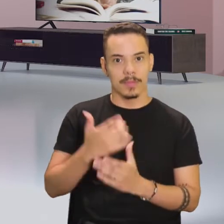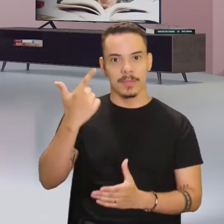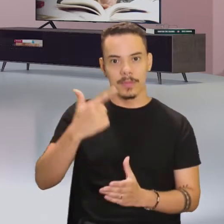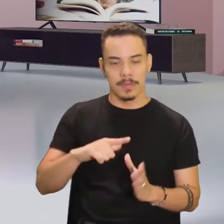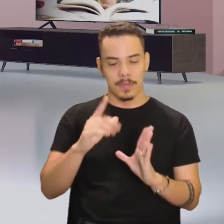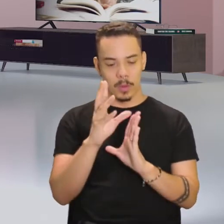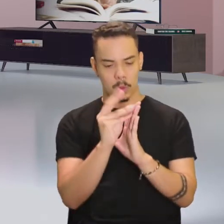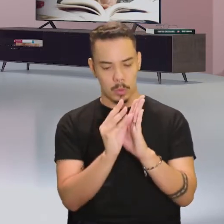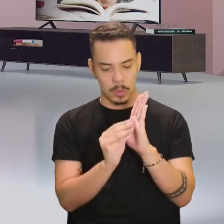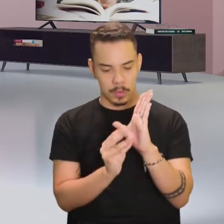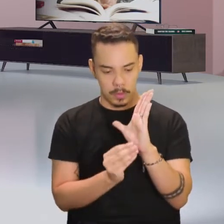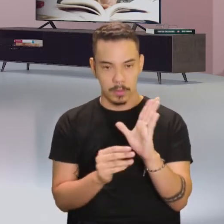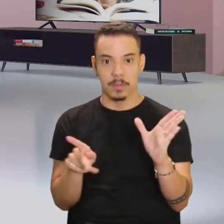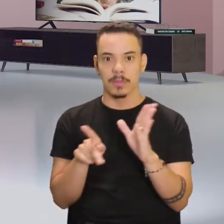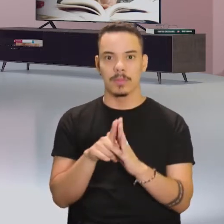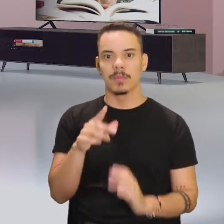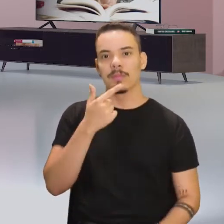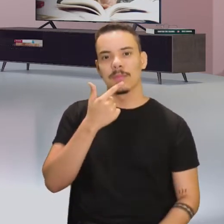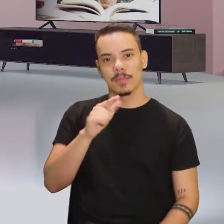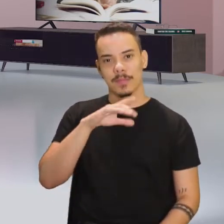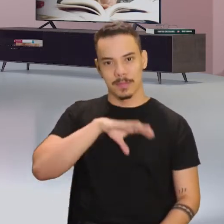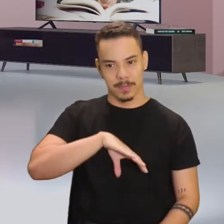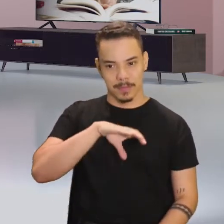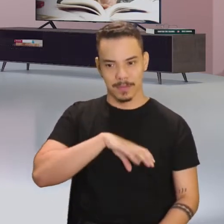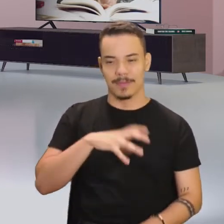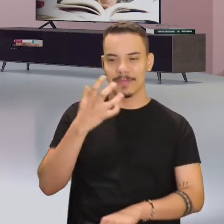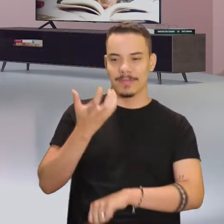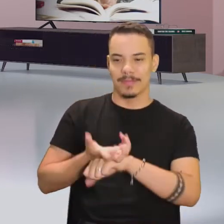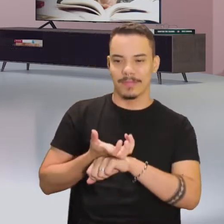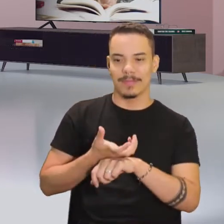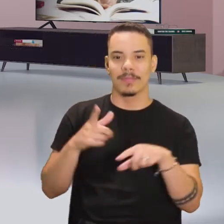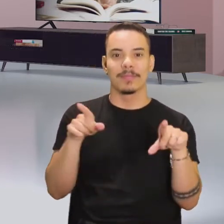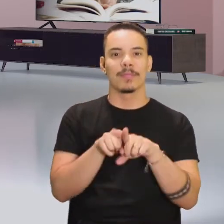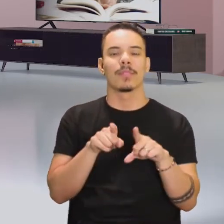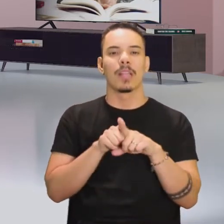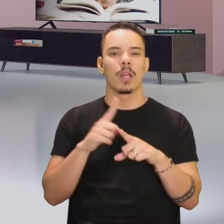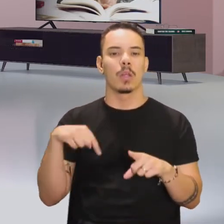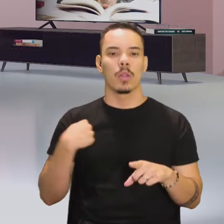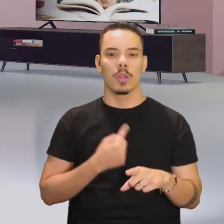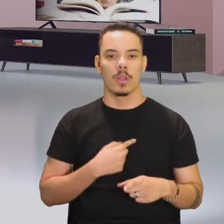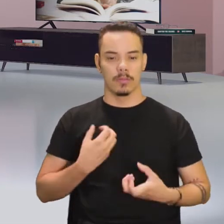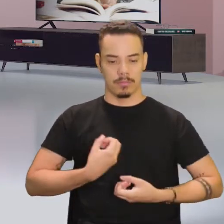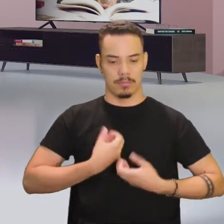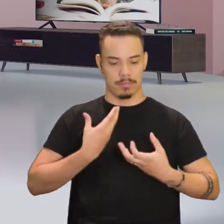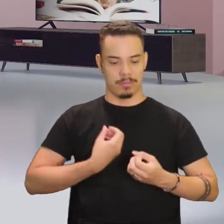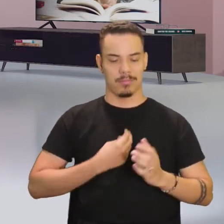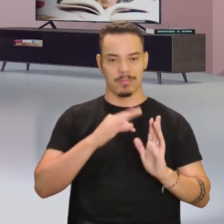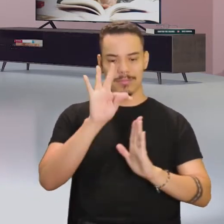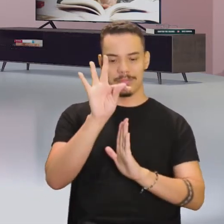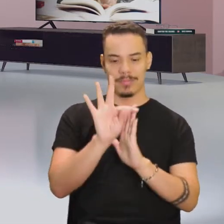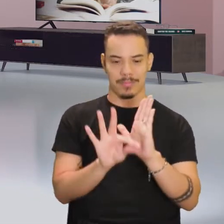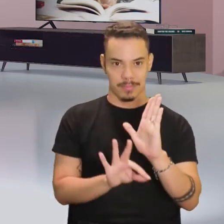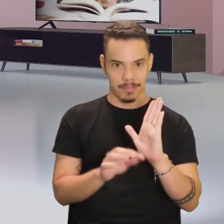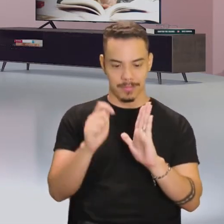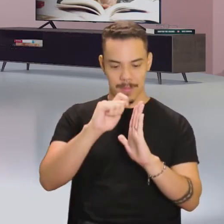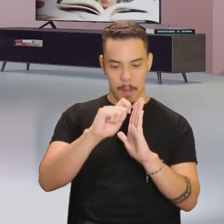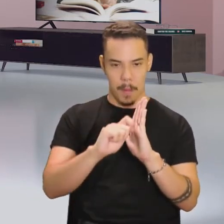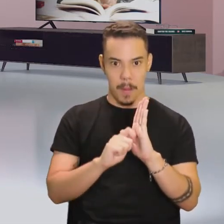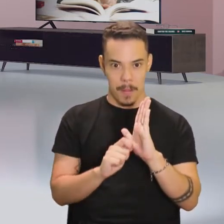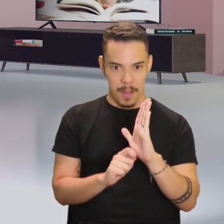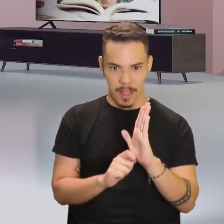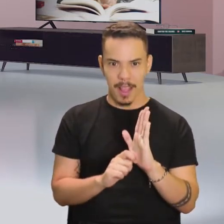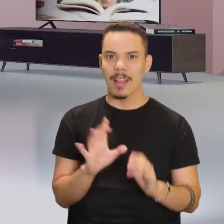um conteúdo né de língua portuguesa a nossa produção textual ai